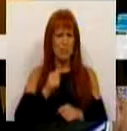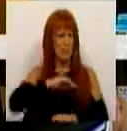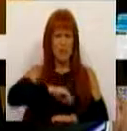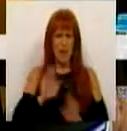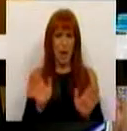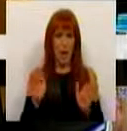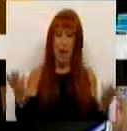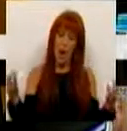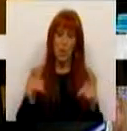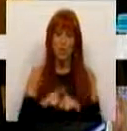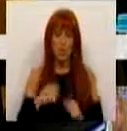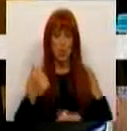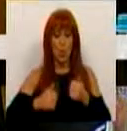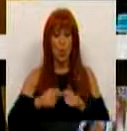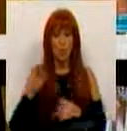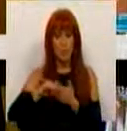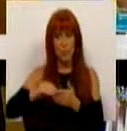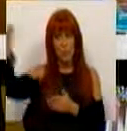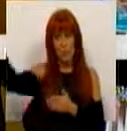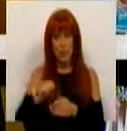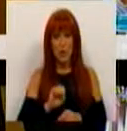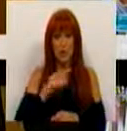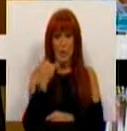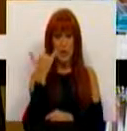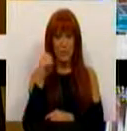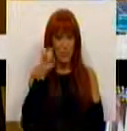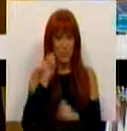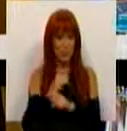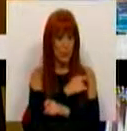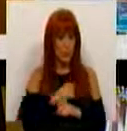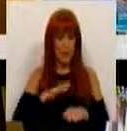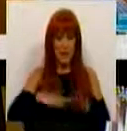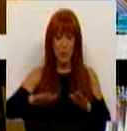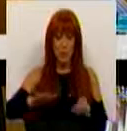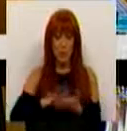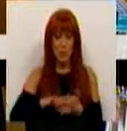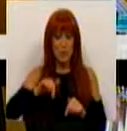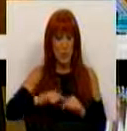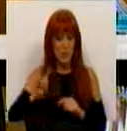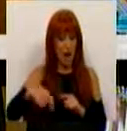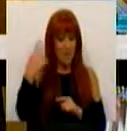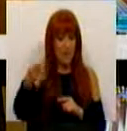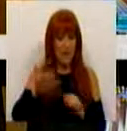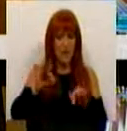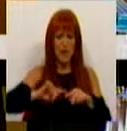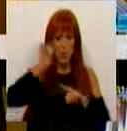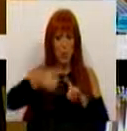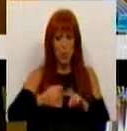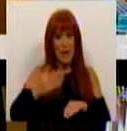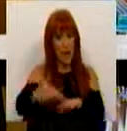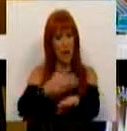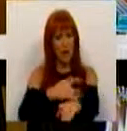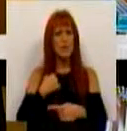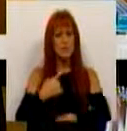profissional. Já agora, o concurso para a contratação dos primeiros 20 vigilantes da natureza será publicado entre hoje e amanhã e até ao final do ano, bem antes